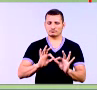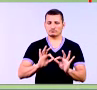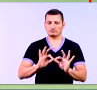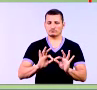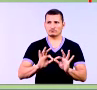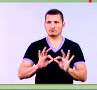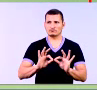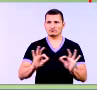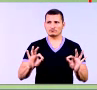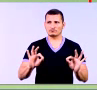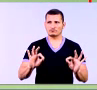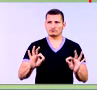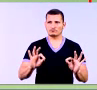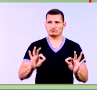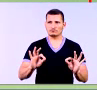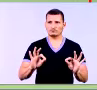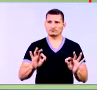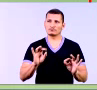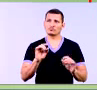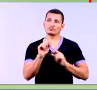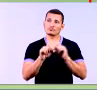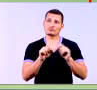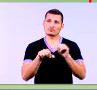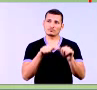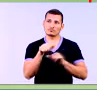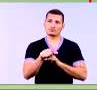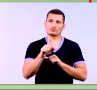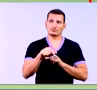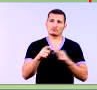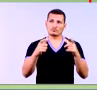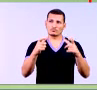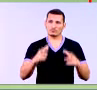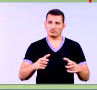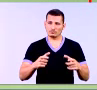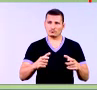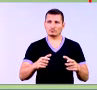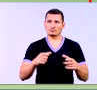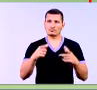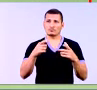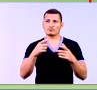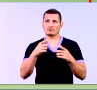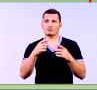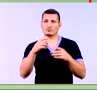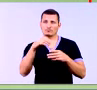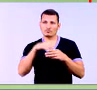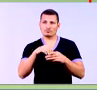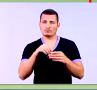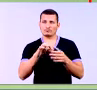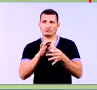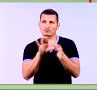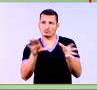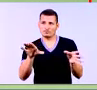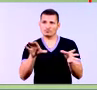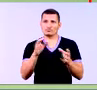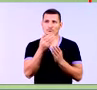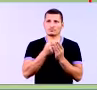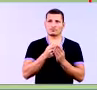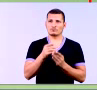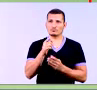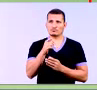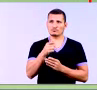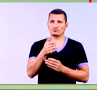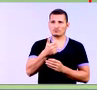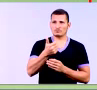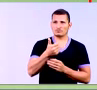O que muda é o local onde esses arquivos estão disponibilizados. Este primeiro arquivo de CSS está dentro